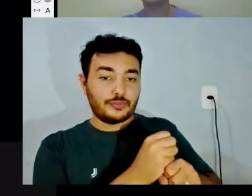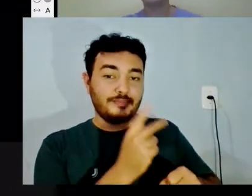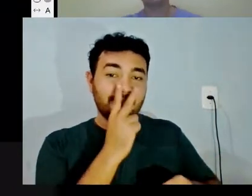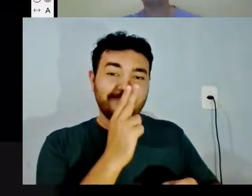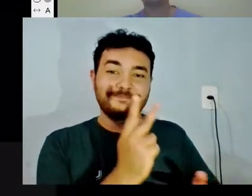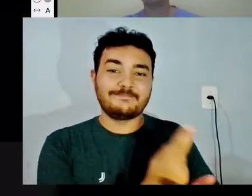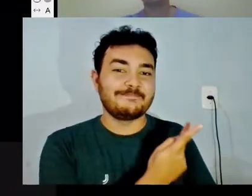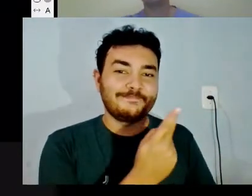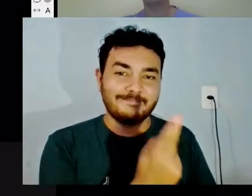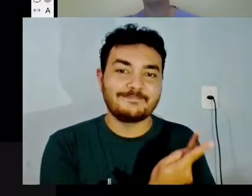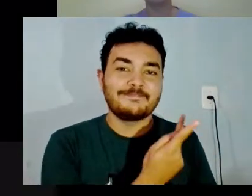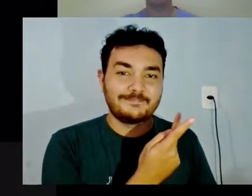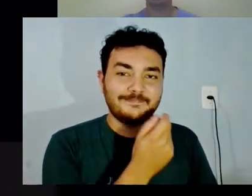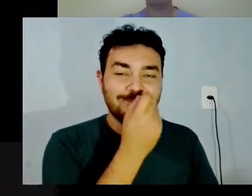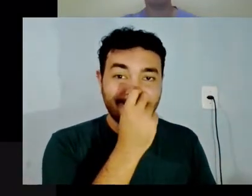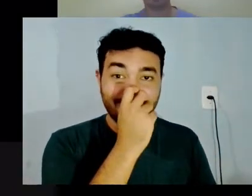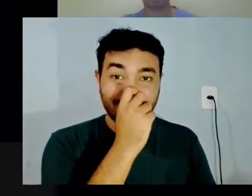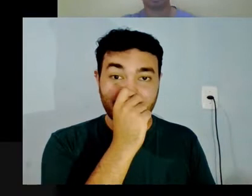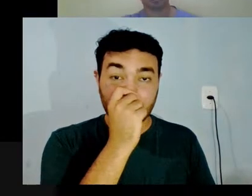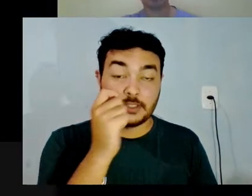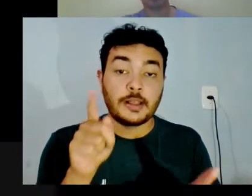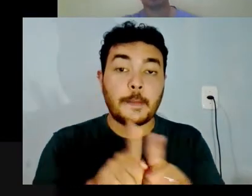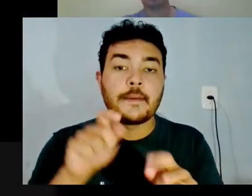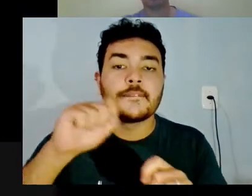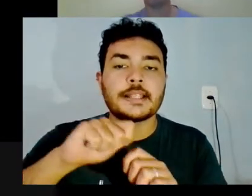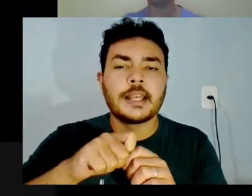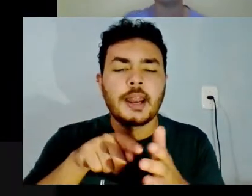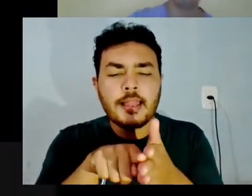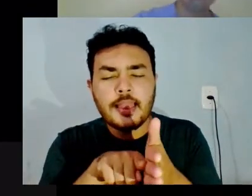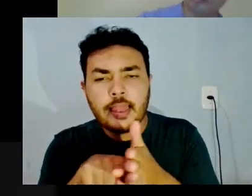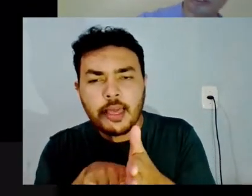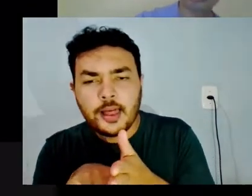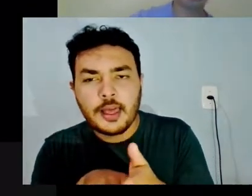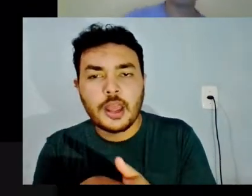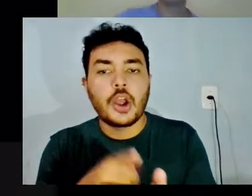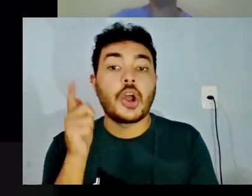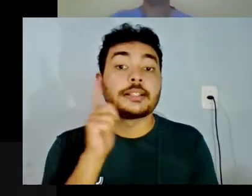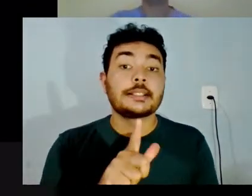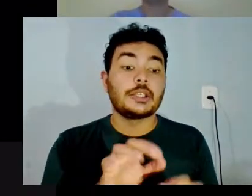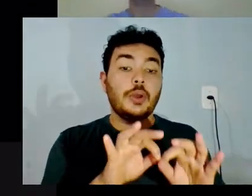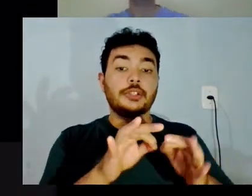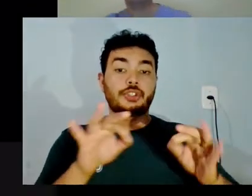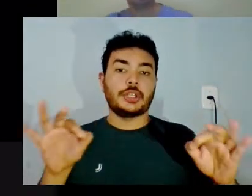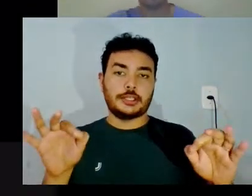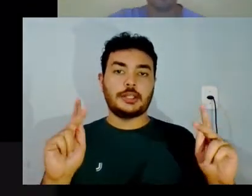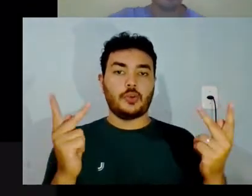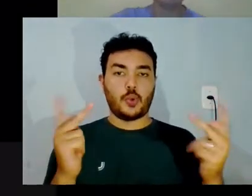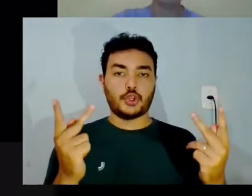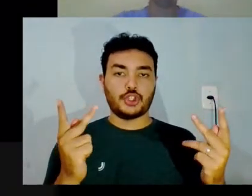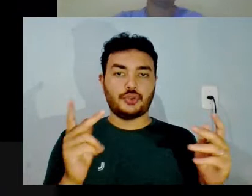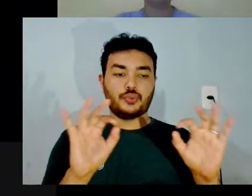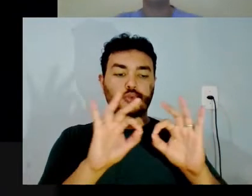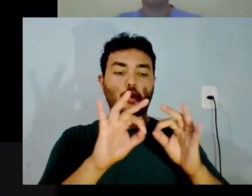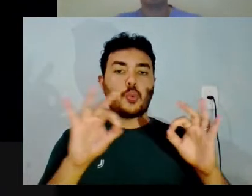errada essa proposição. E aí eles também fizeram a análise e a resolução e obtiveram o comprimento da ligação, tá, da molécula de hidrogênio, e